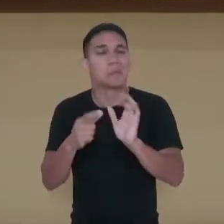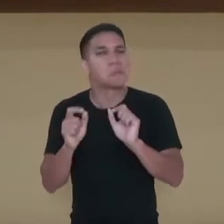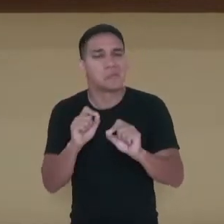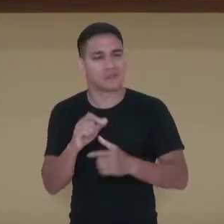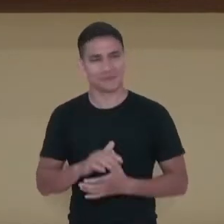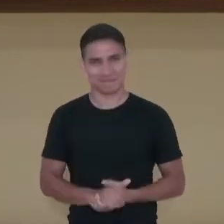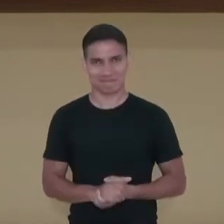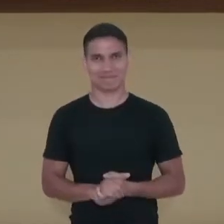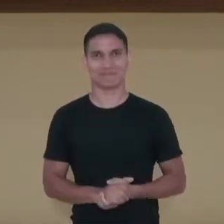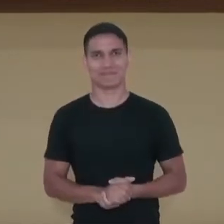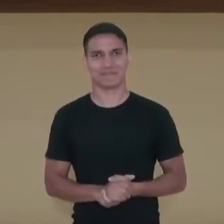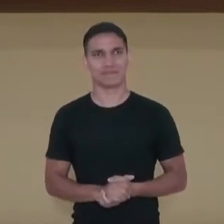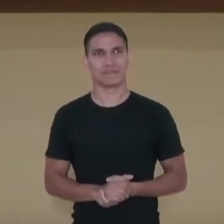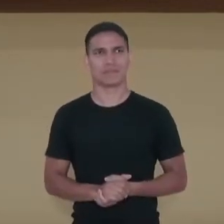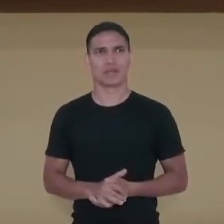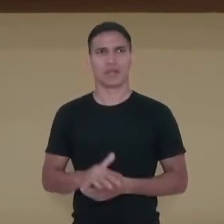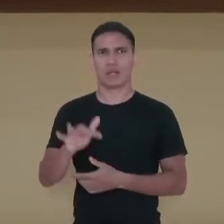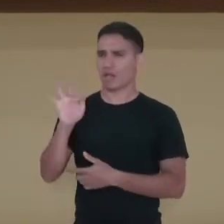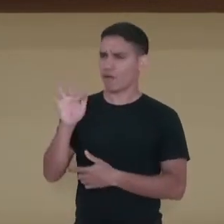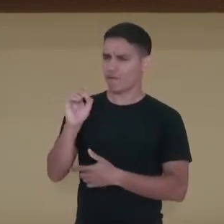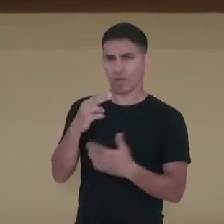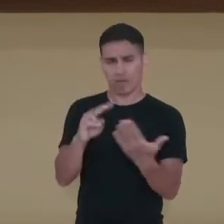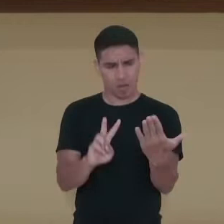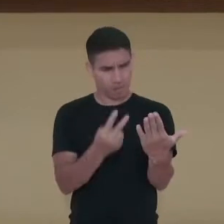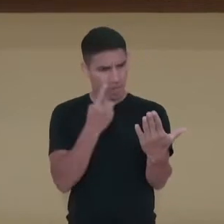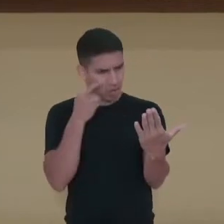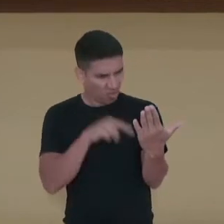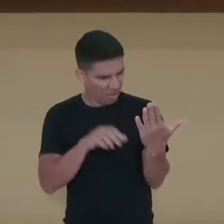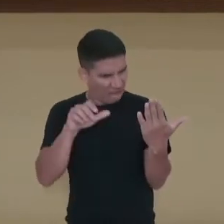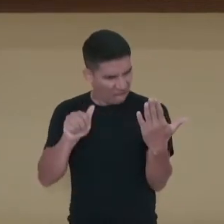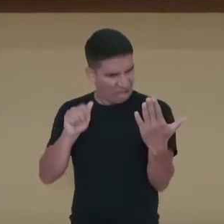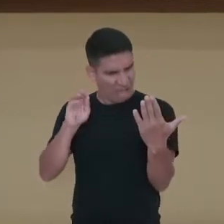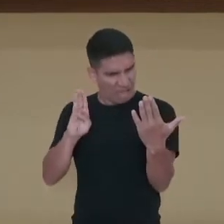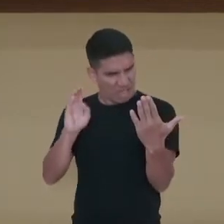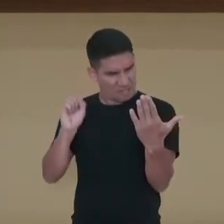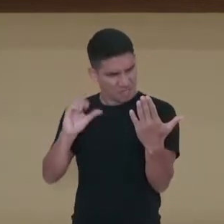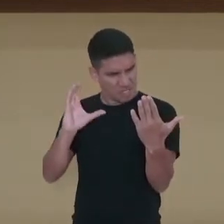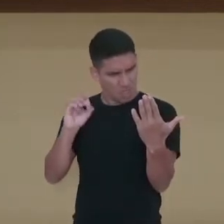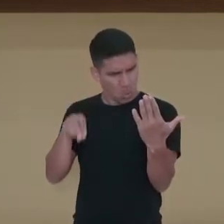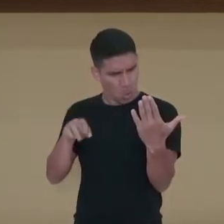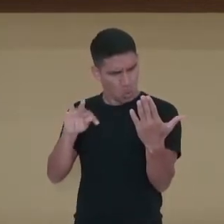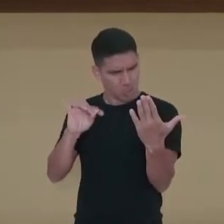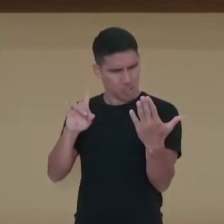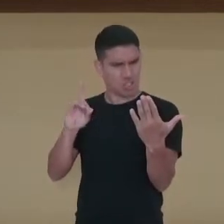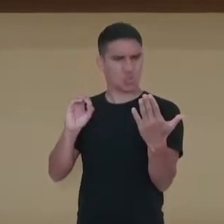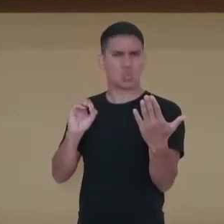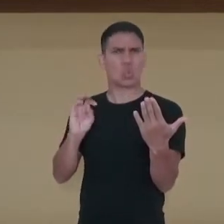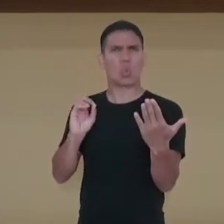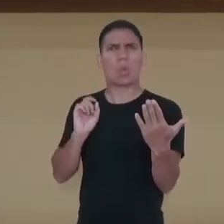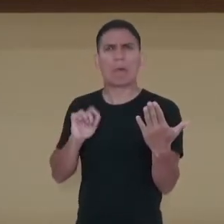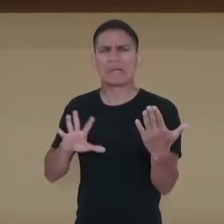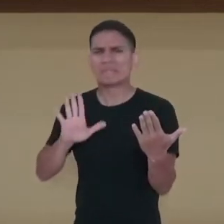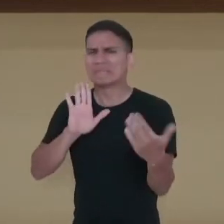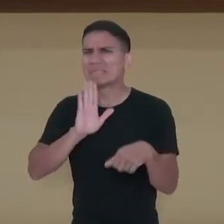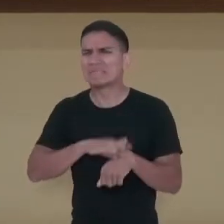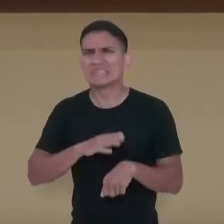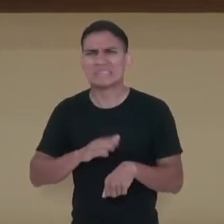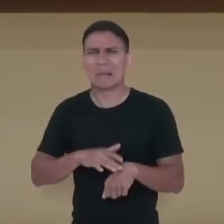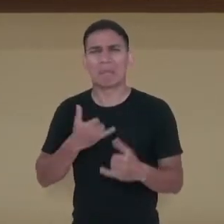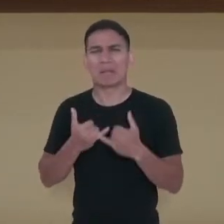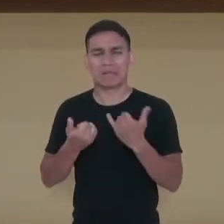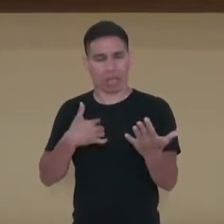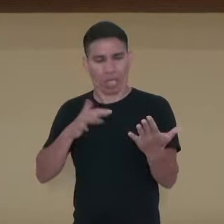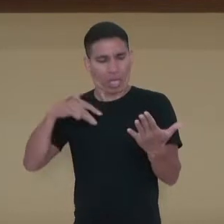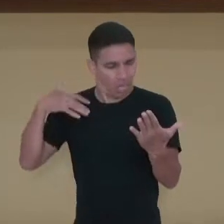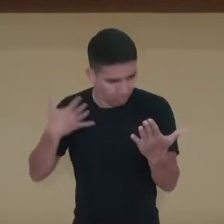ver? Focando-me, abscôndito. Que momento passei? Por que ele tropeçou